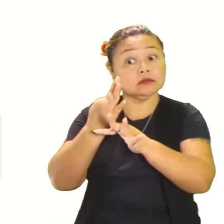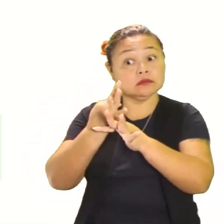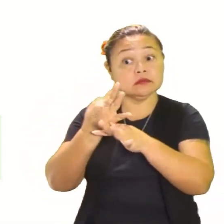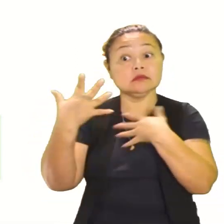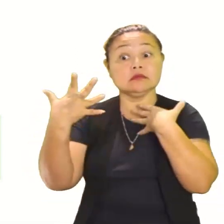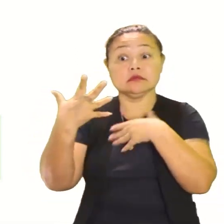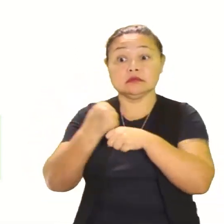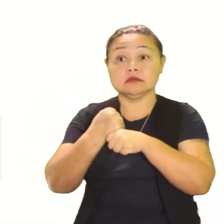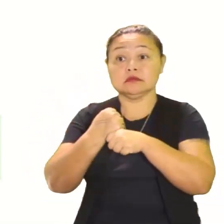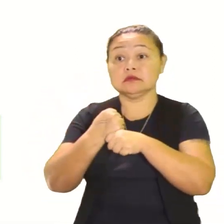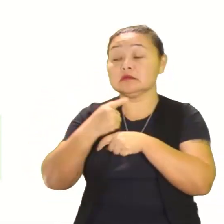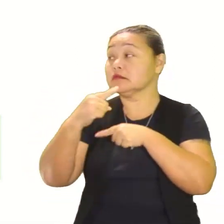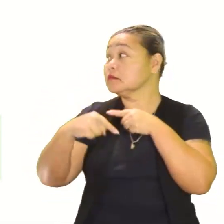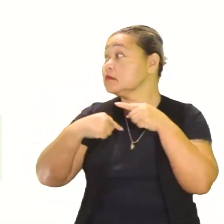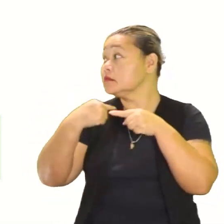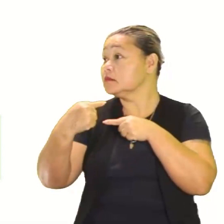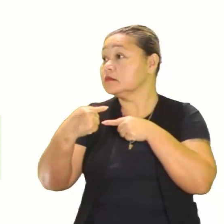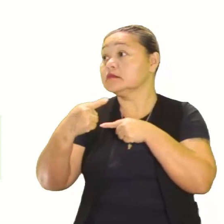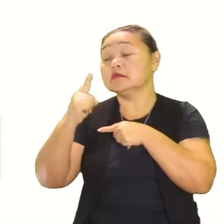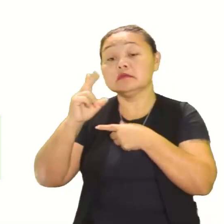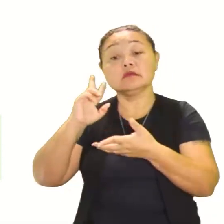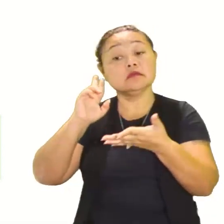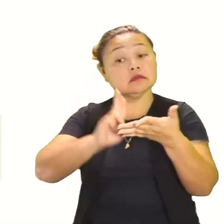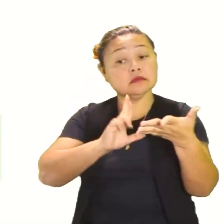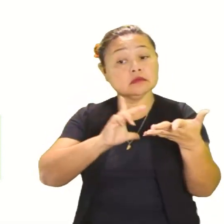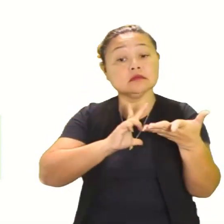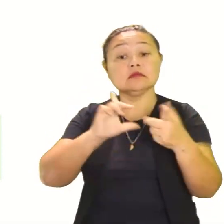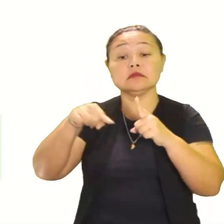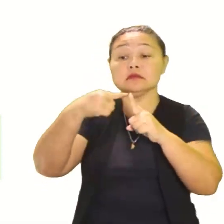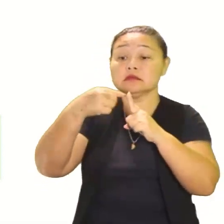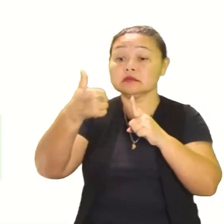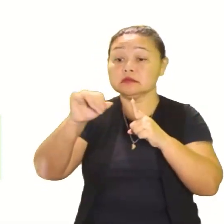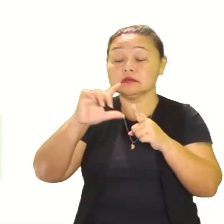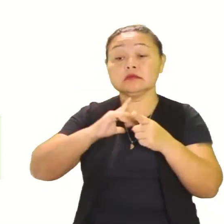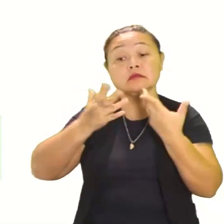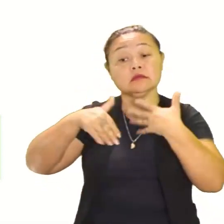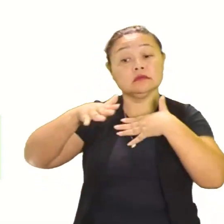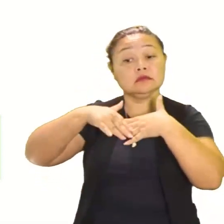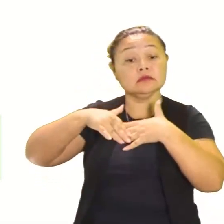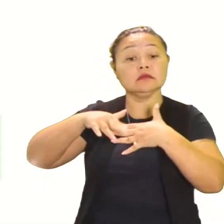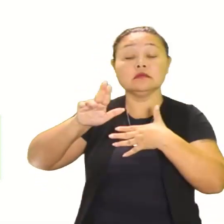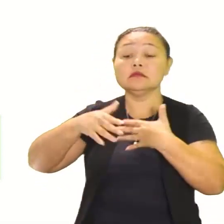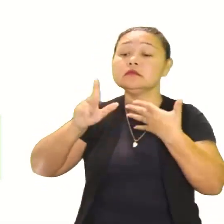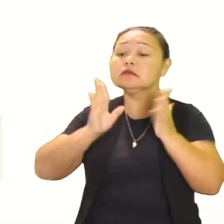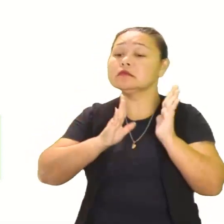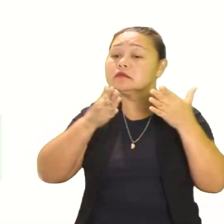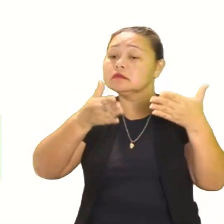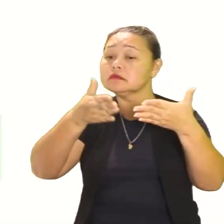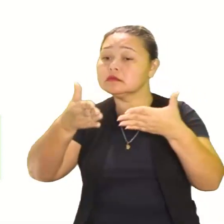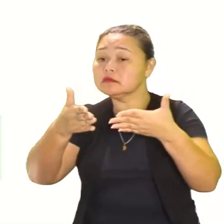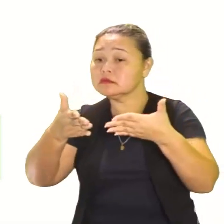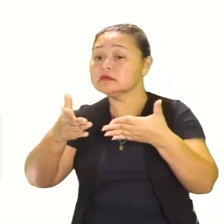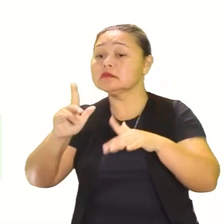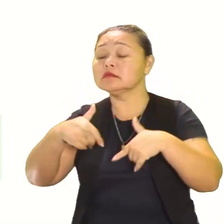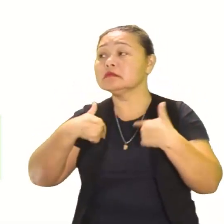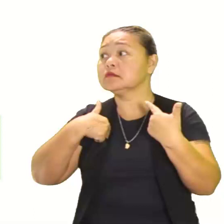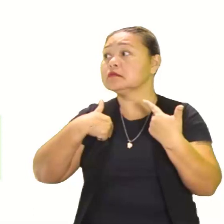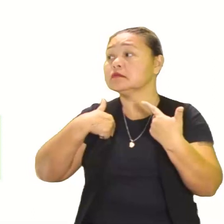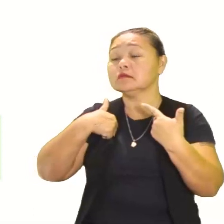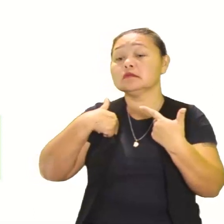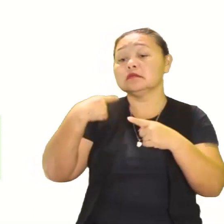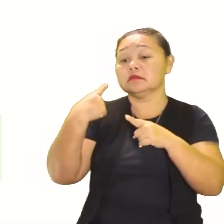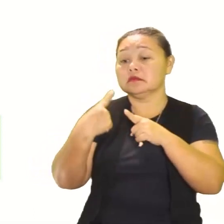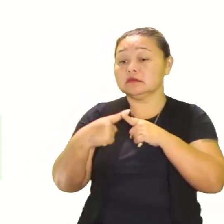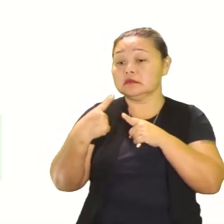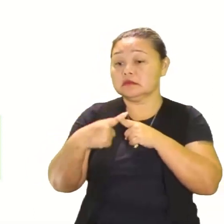vai fazer o cálculo e vai achar esse sinal positivo, mais 10. Na matemática, nós vamos especificar isso aí. Venceu